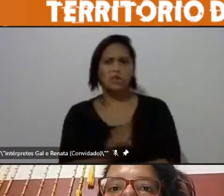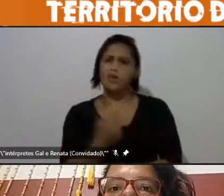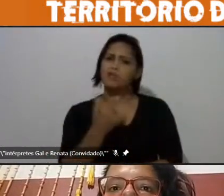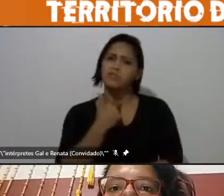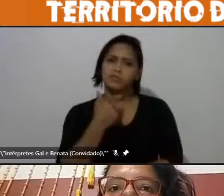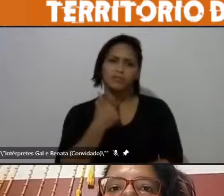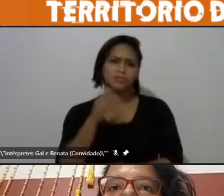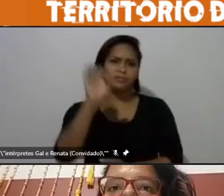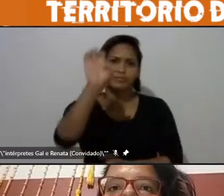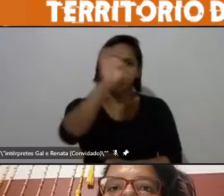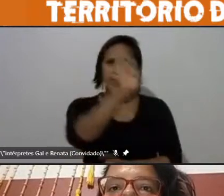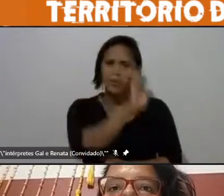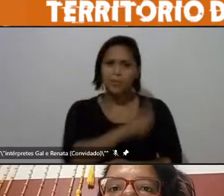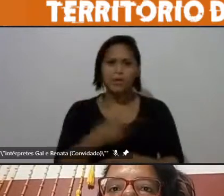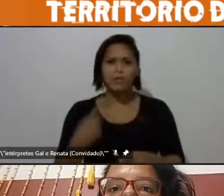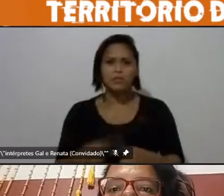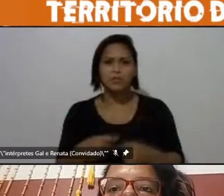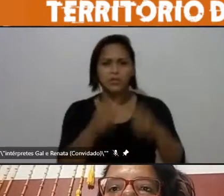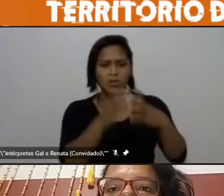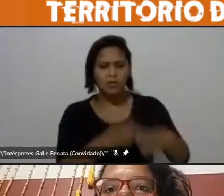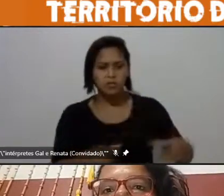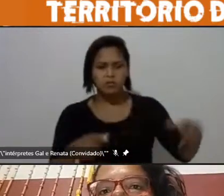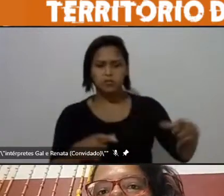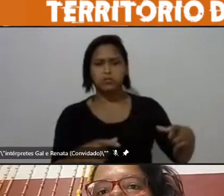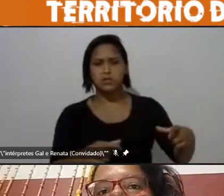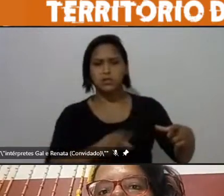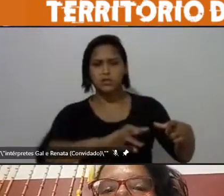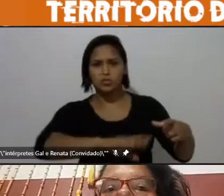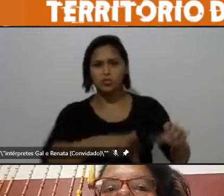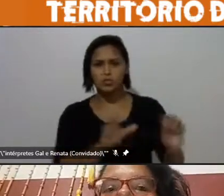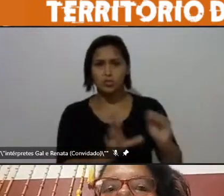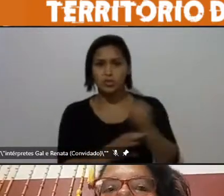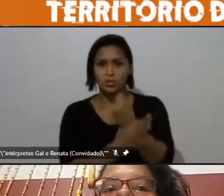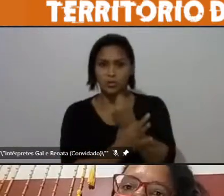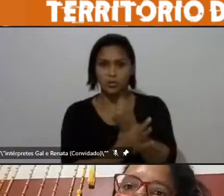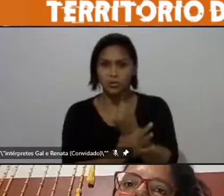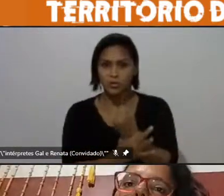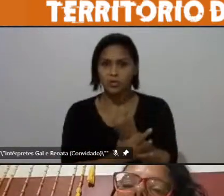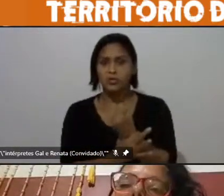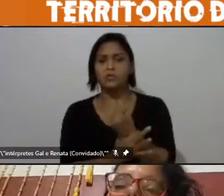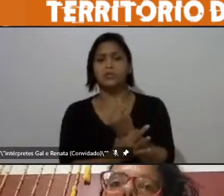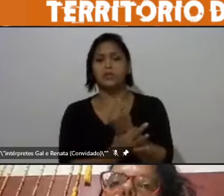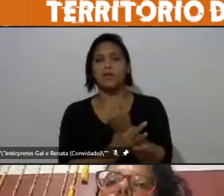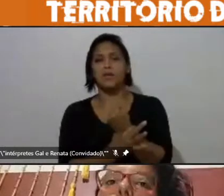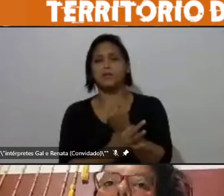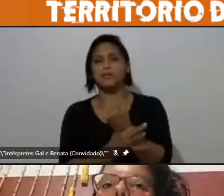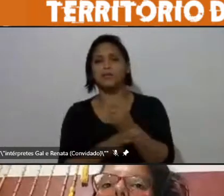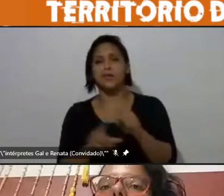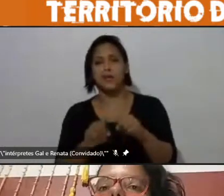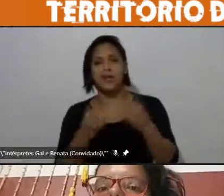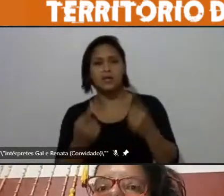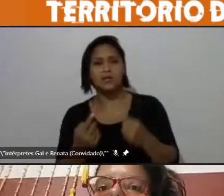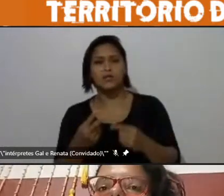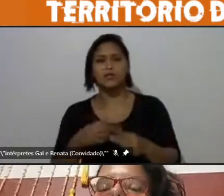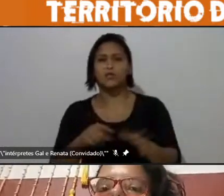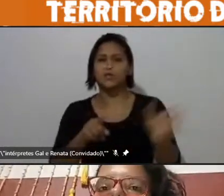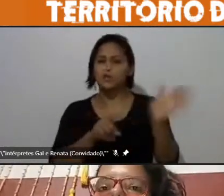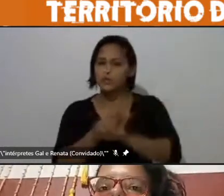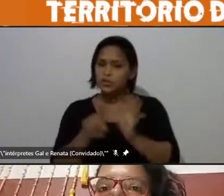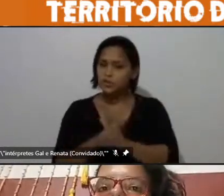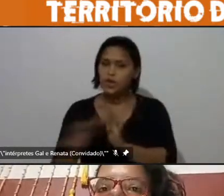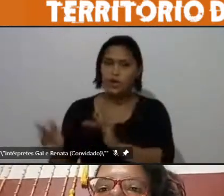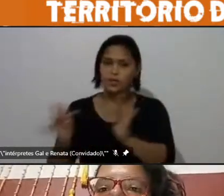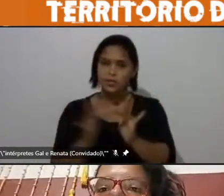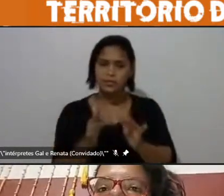ser cartografadas, porque são espaços de segurança, né? De questões vinculadas